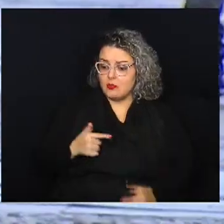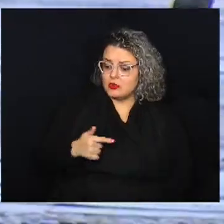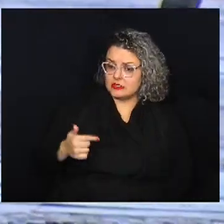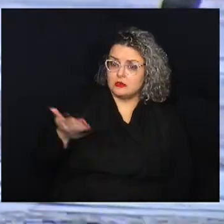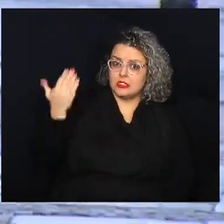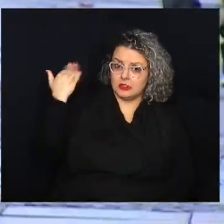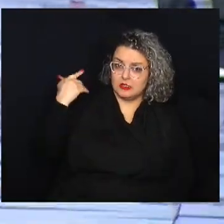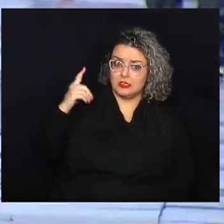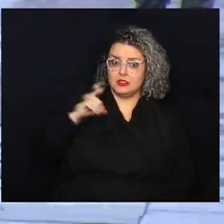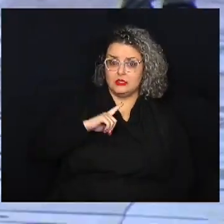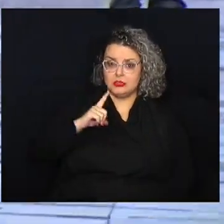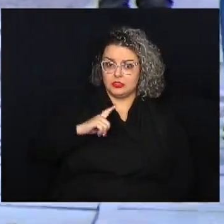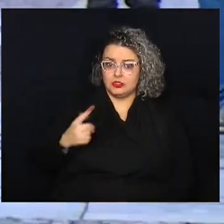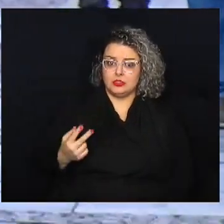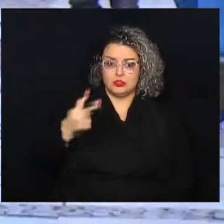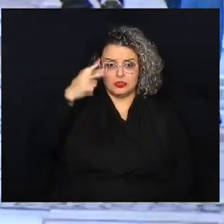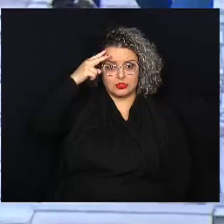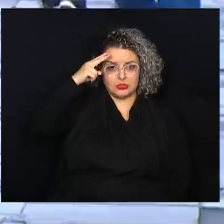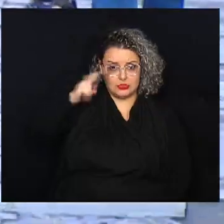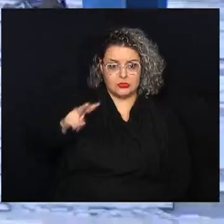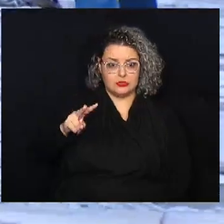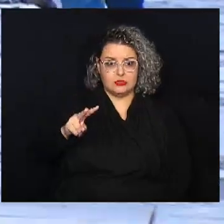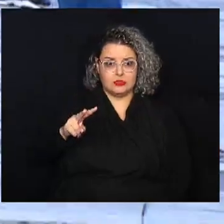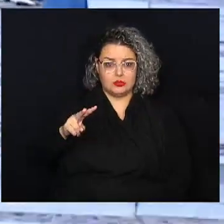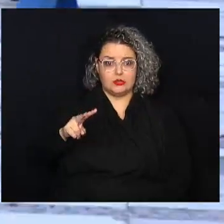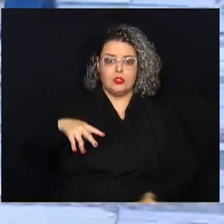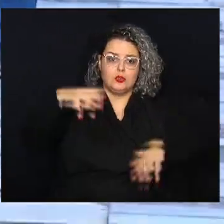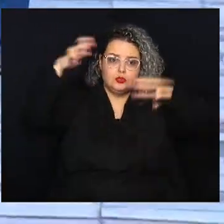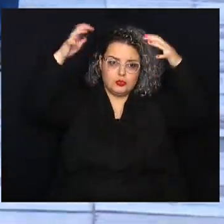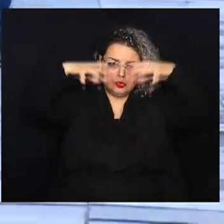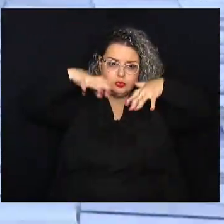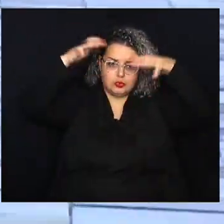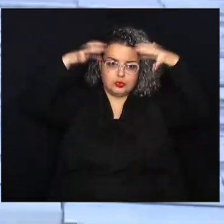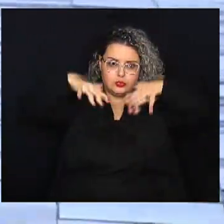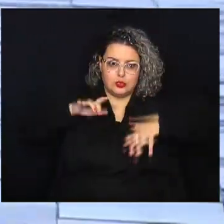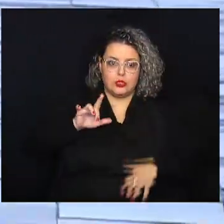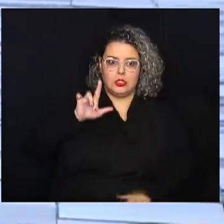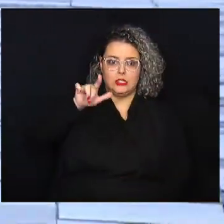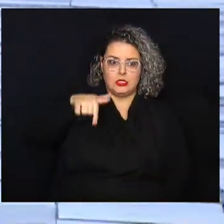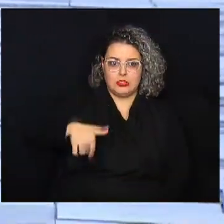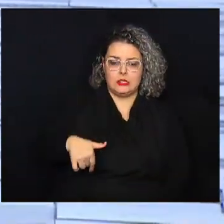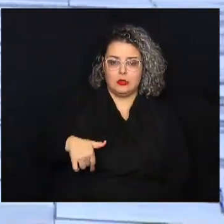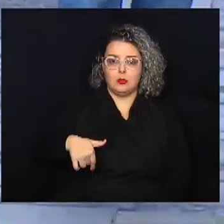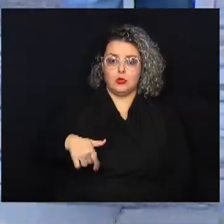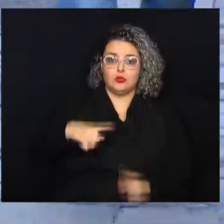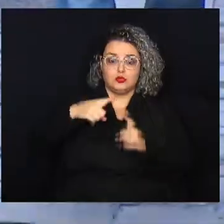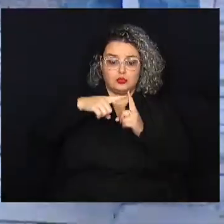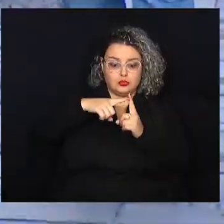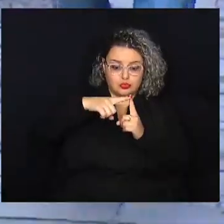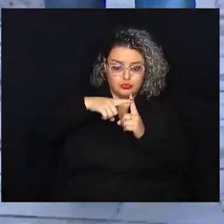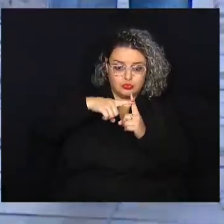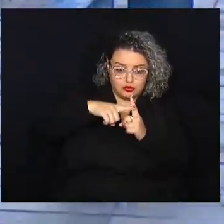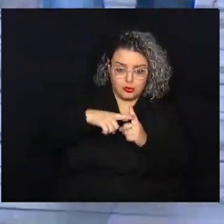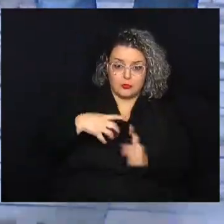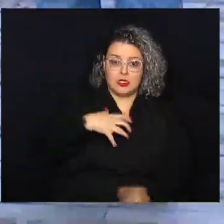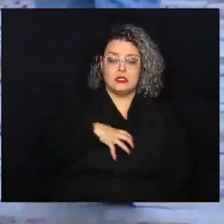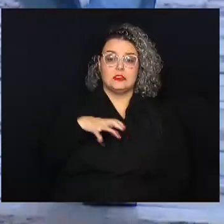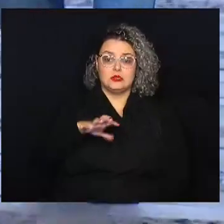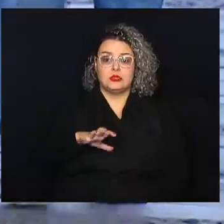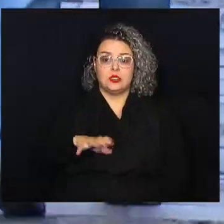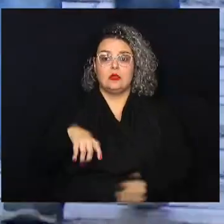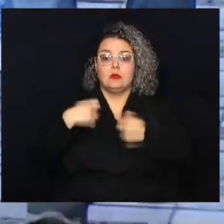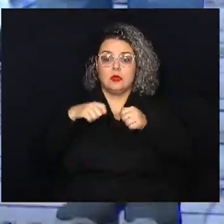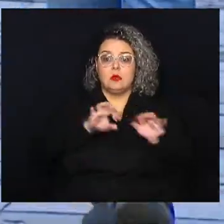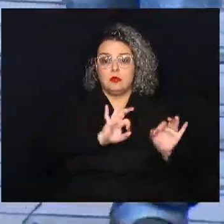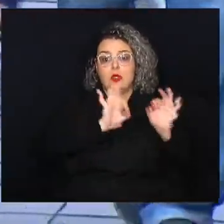tivemos 2 dias consecutivos com chuvas e depois o declínio acentuado das temperaturas, mas essas condições a gente deve